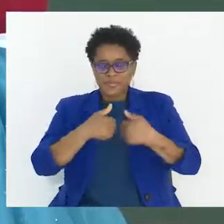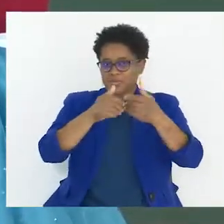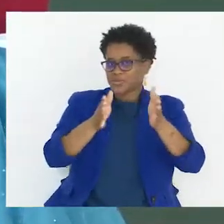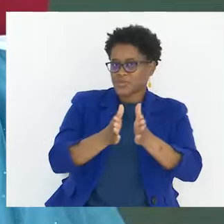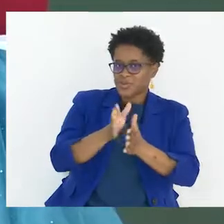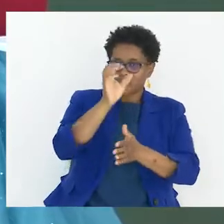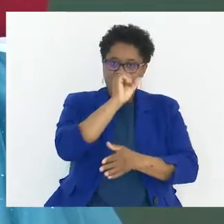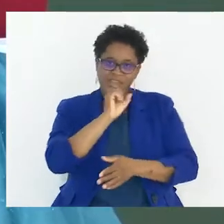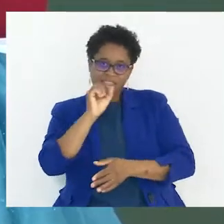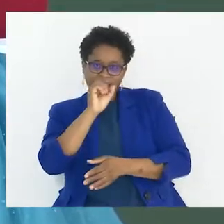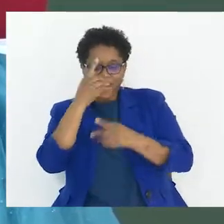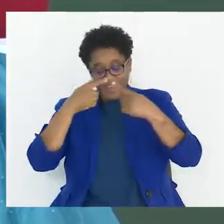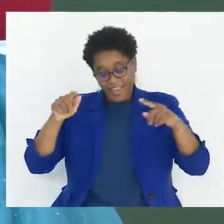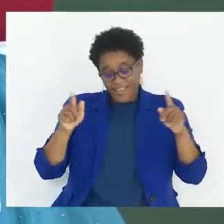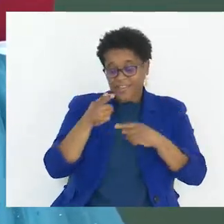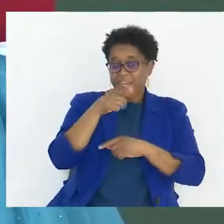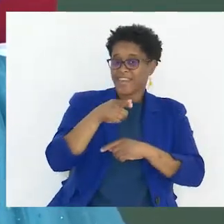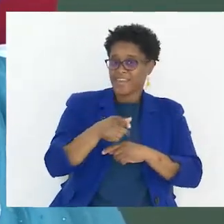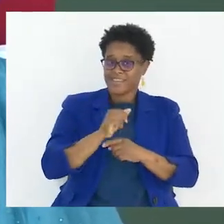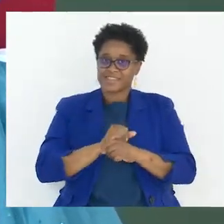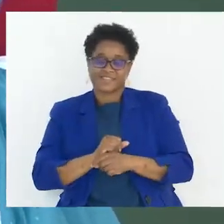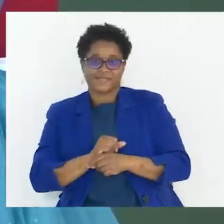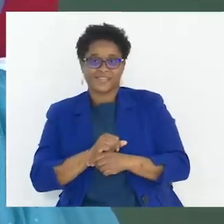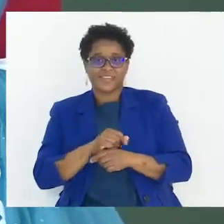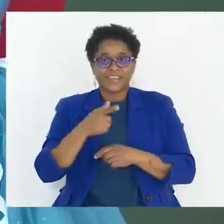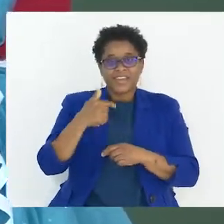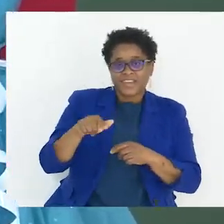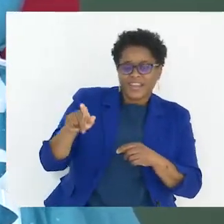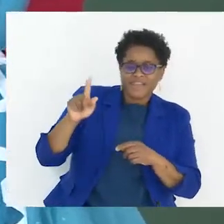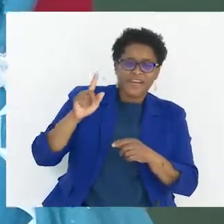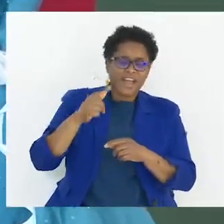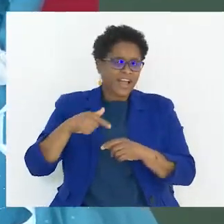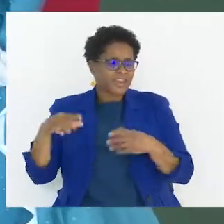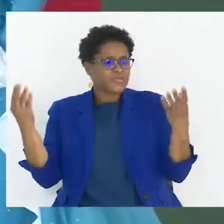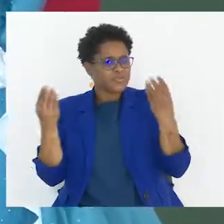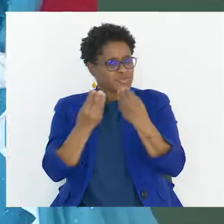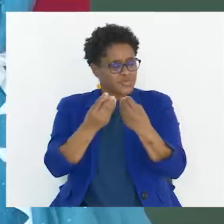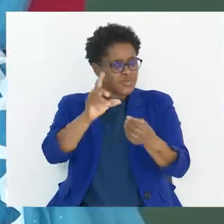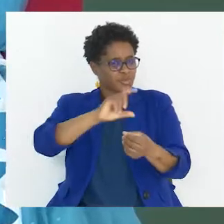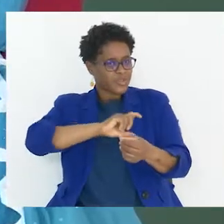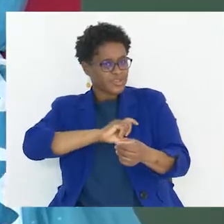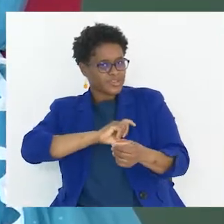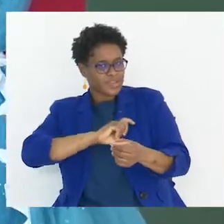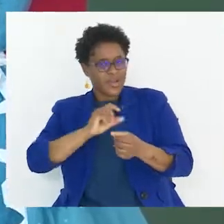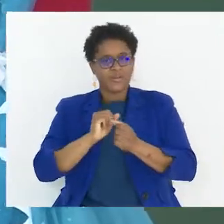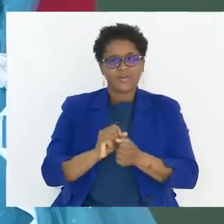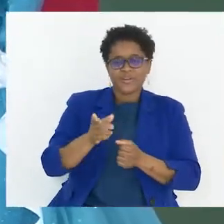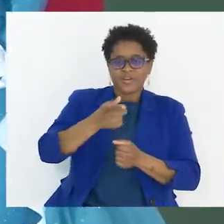Vamos todos cantar esta canção e levá-la bem junto ao